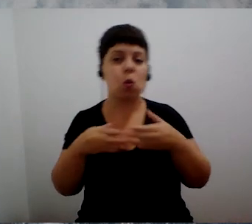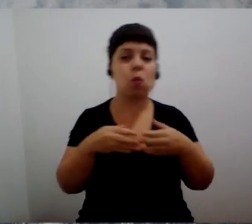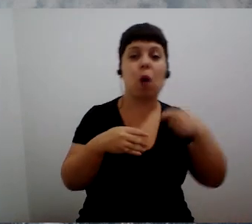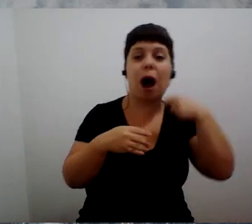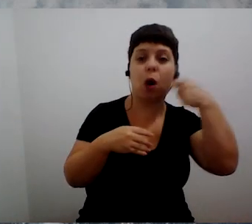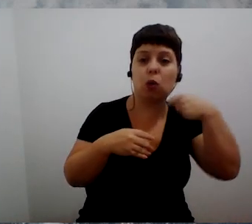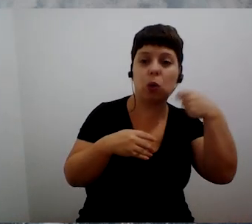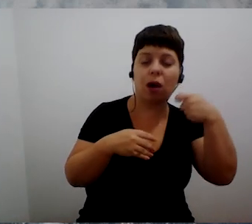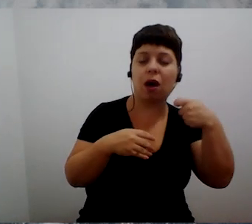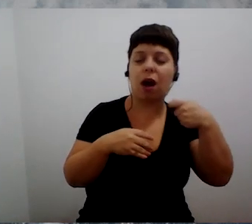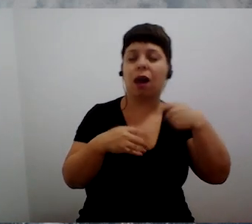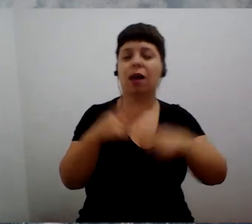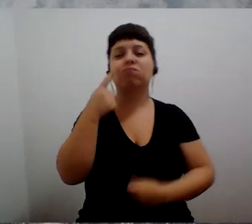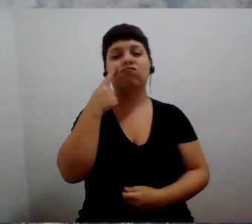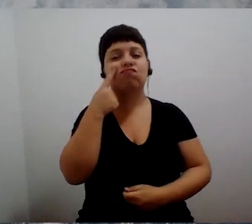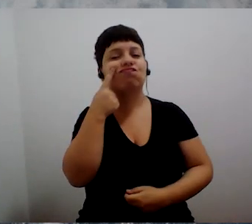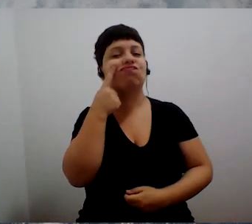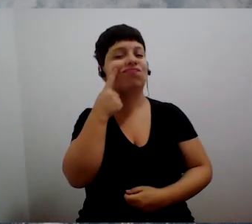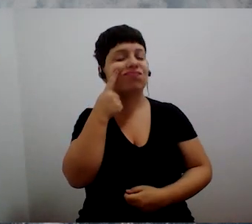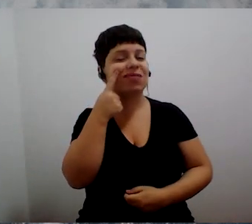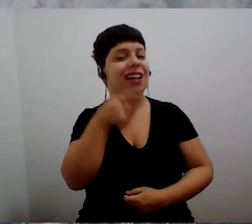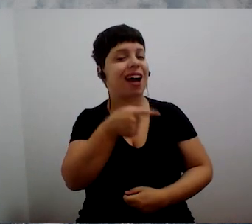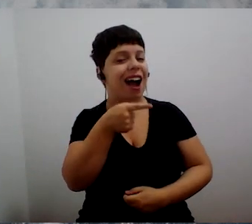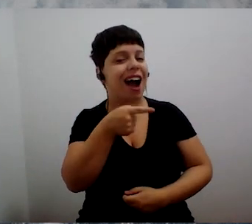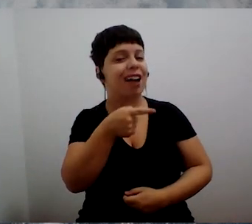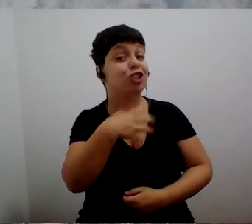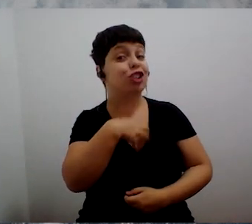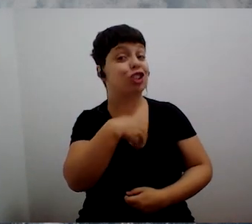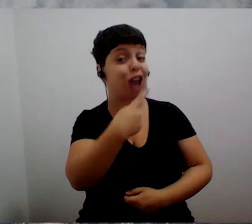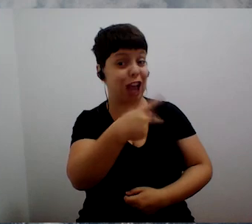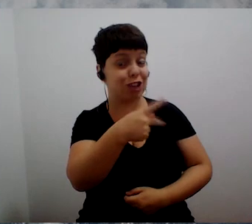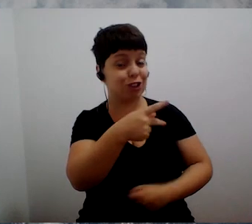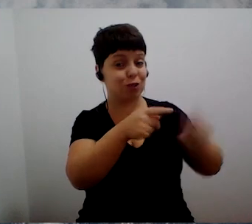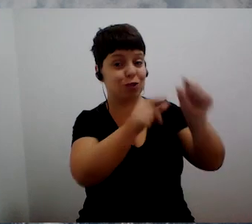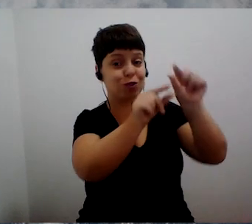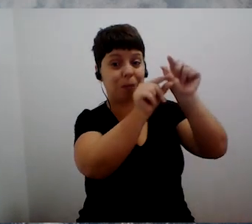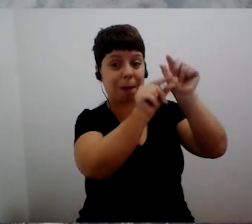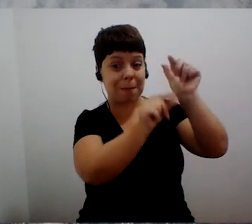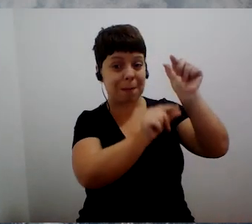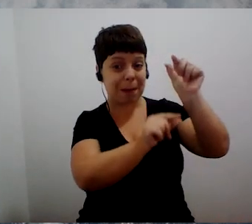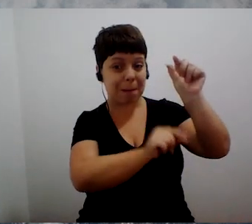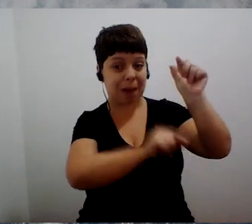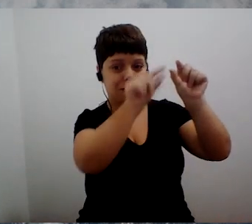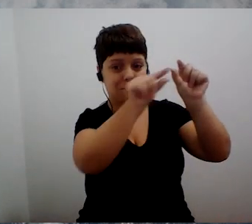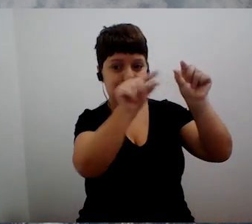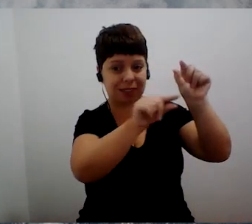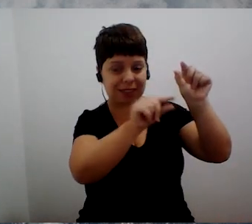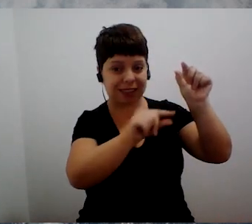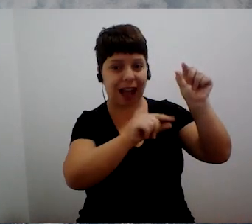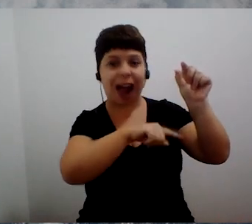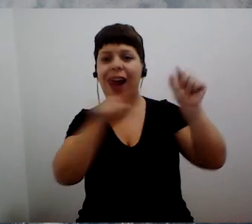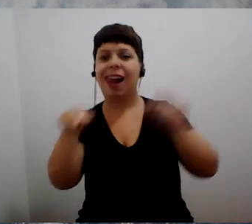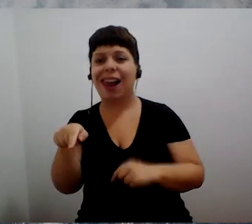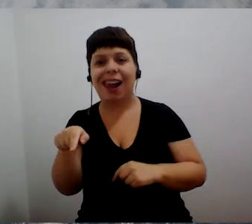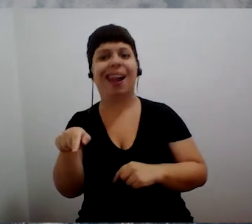gente teve da equipe com a autora, eu acabei percebendo que talvez fosse mais fácil representar a gente da mesma forma